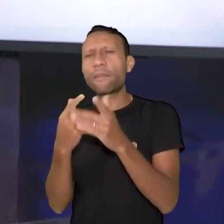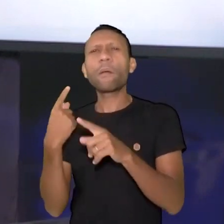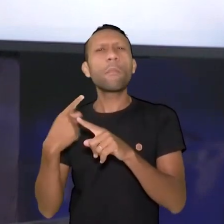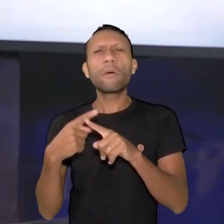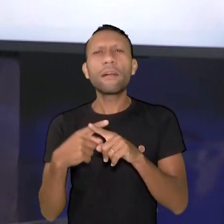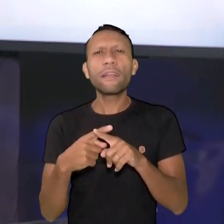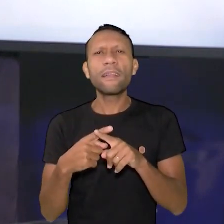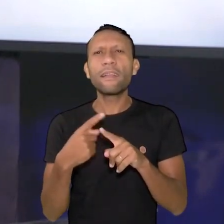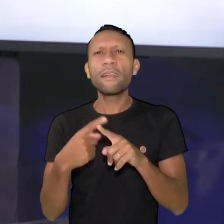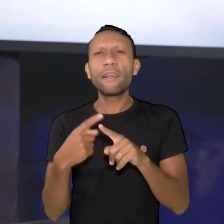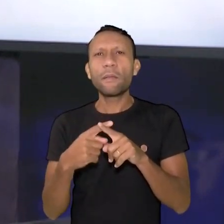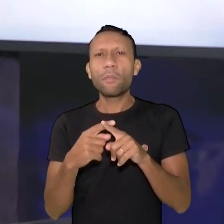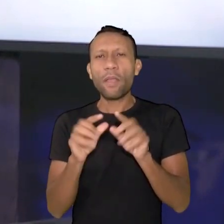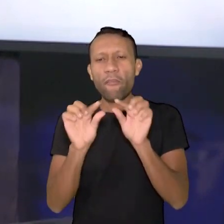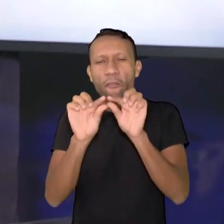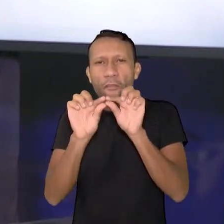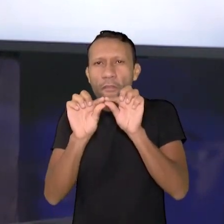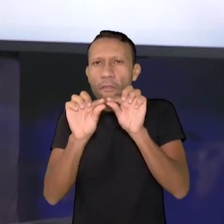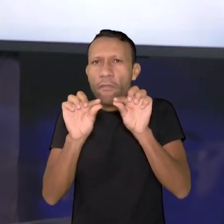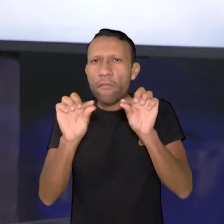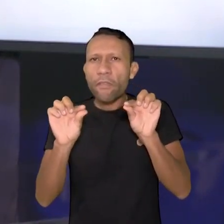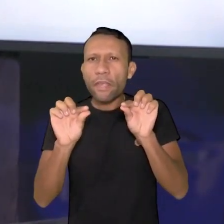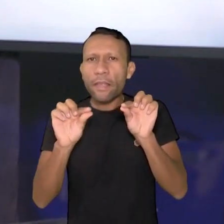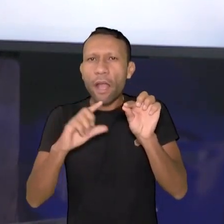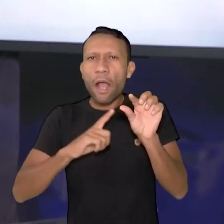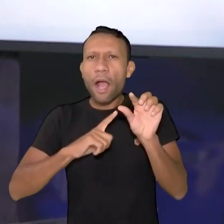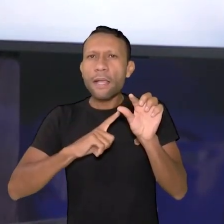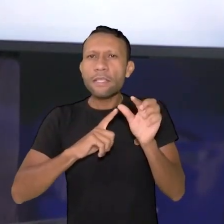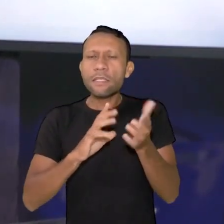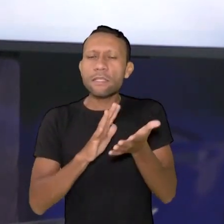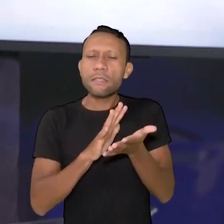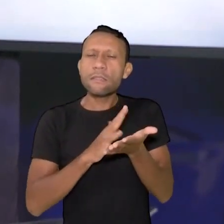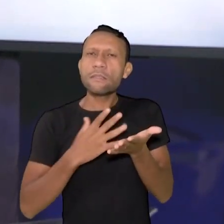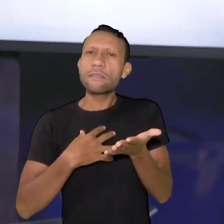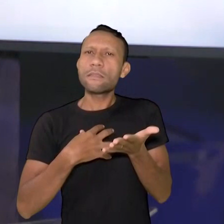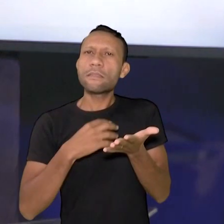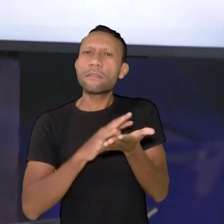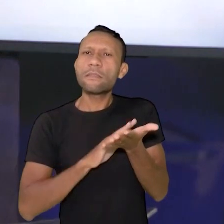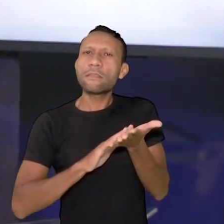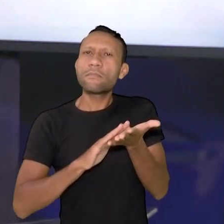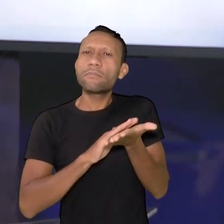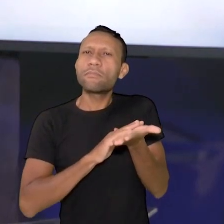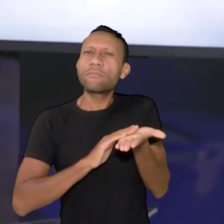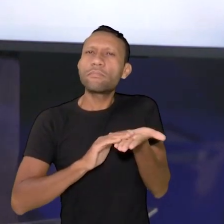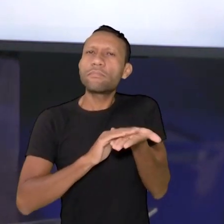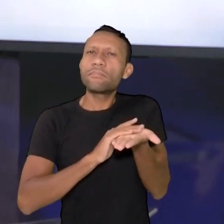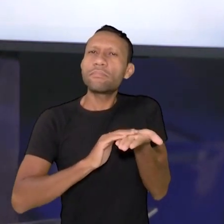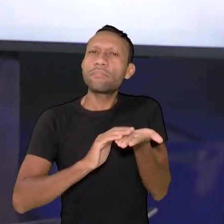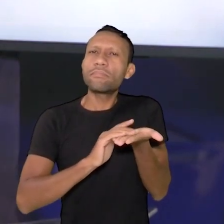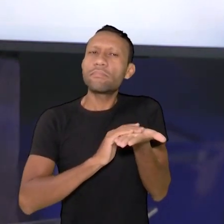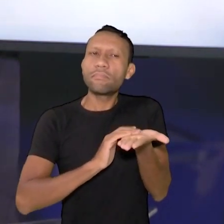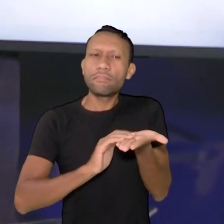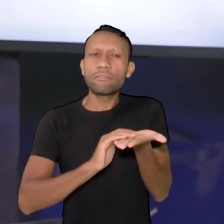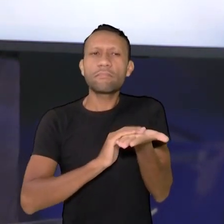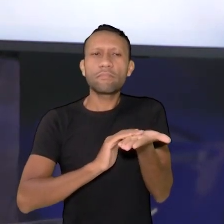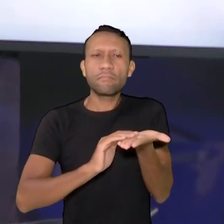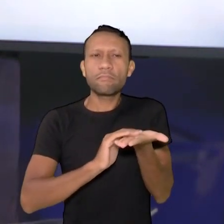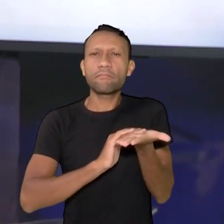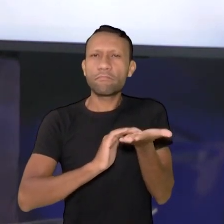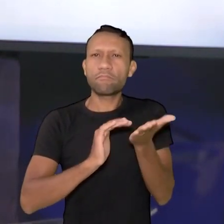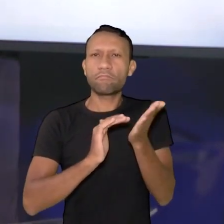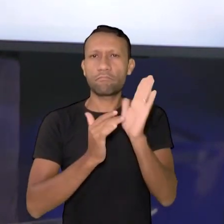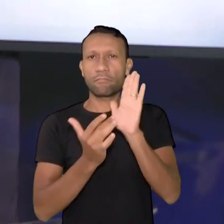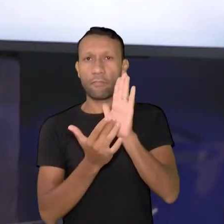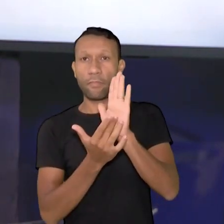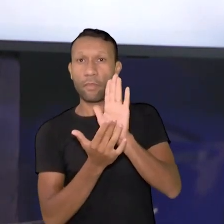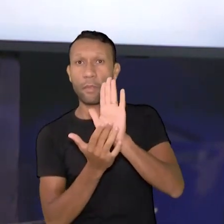alfinete? Porque quando ela passar o dedo, ela vai conseguir sentir tudo aquilo, tá? Então, você pegou sua folha, vira ela,